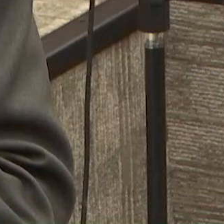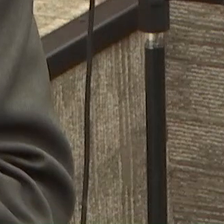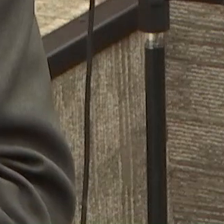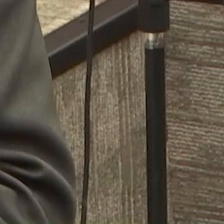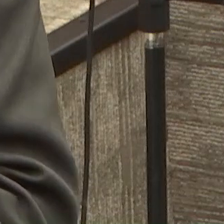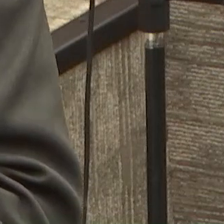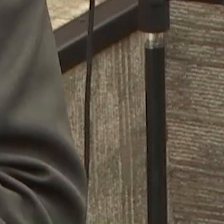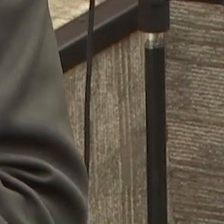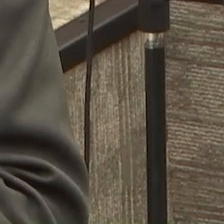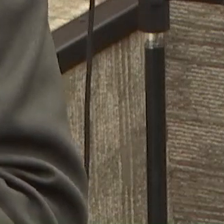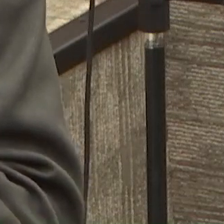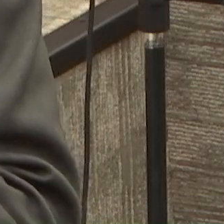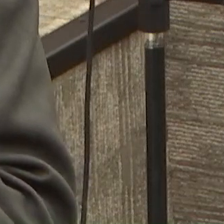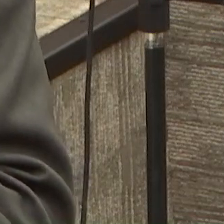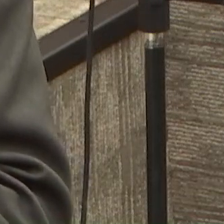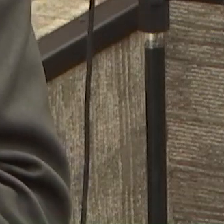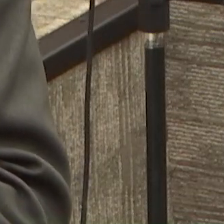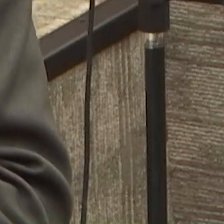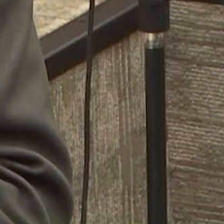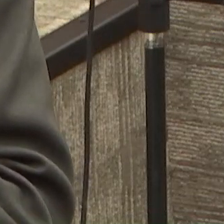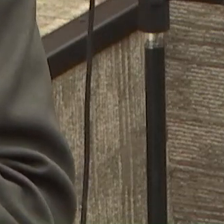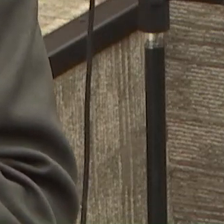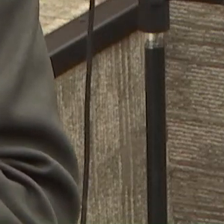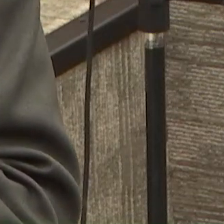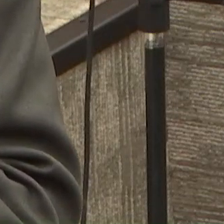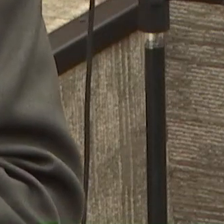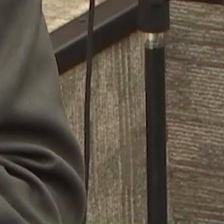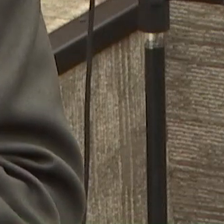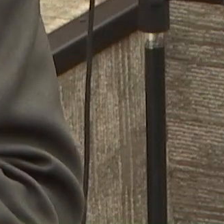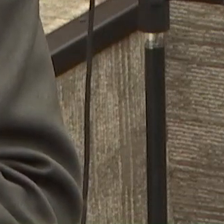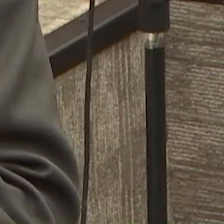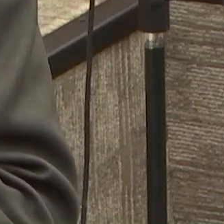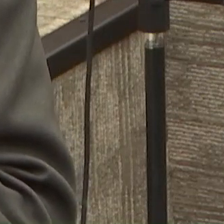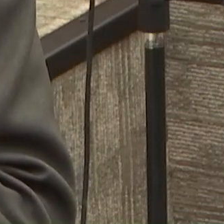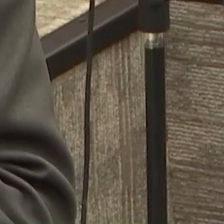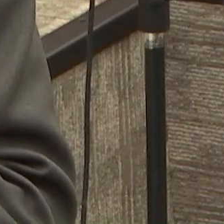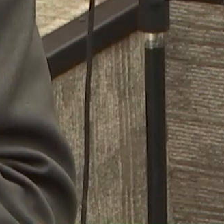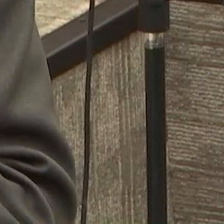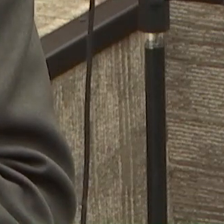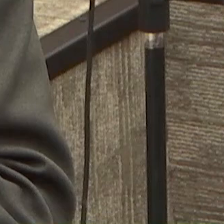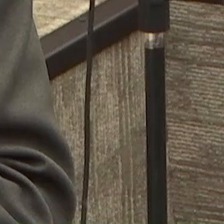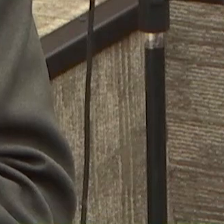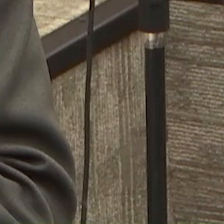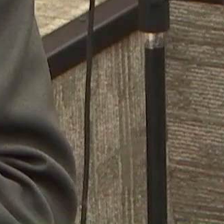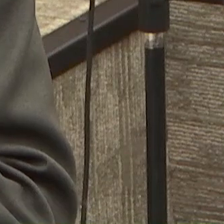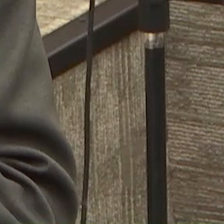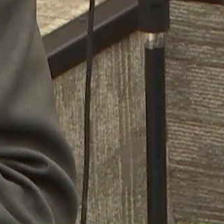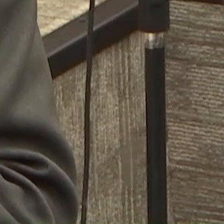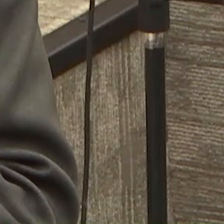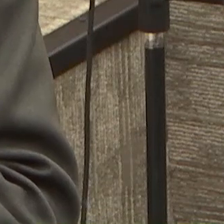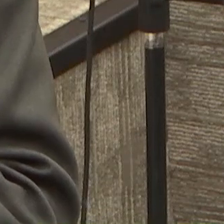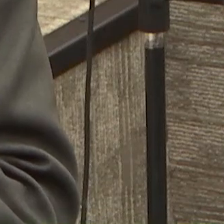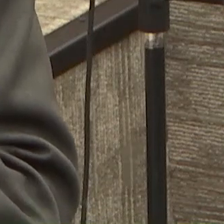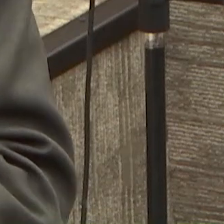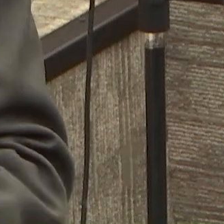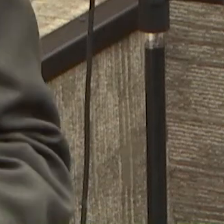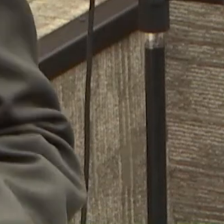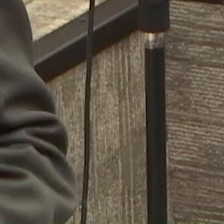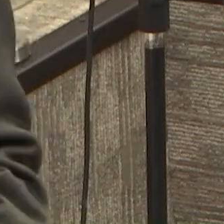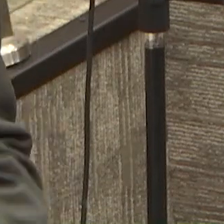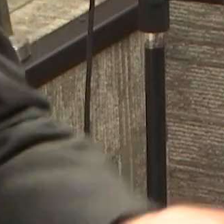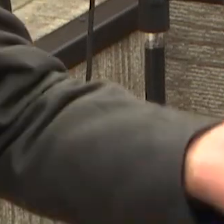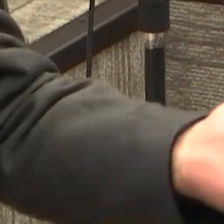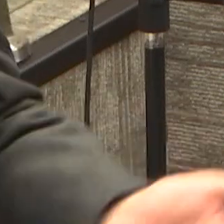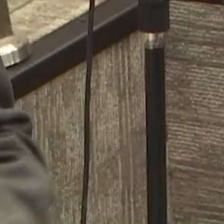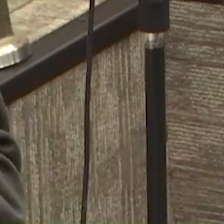vão ser realizadas aqui hoje é uma forma também de falar sobre o assunto que nem muitas têm muitas pessoas sabem que olha realmente